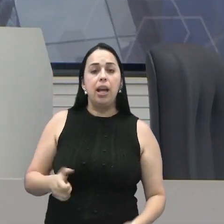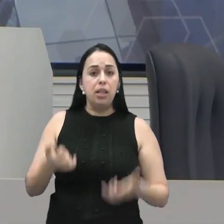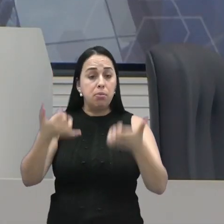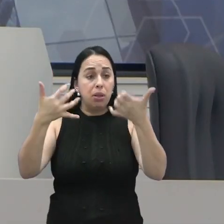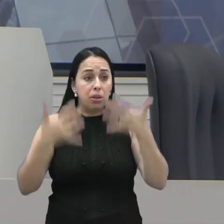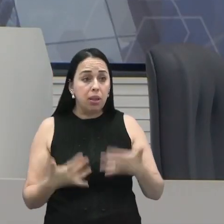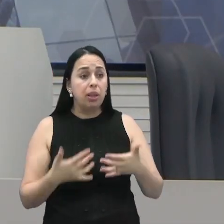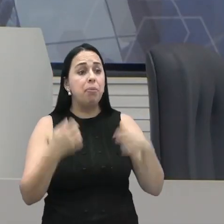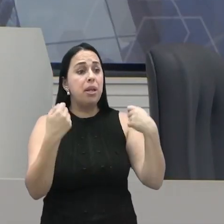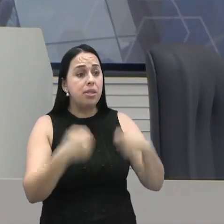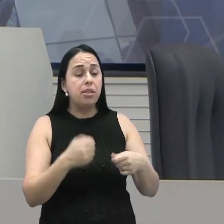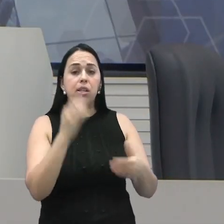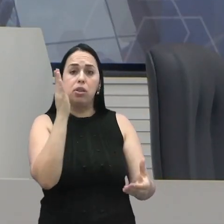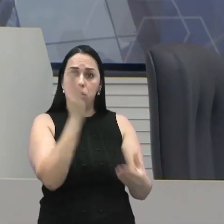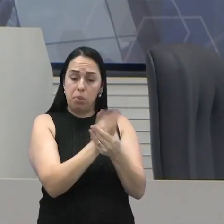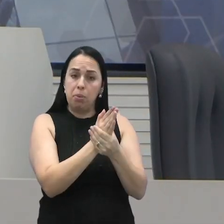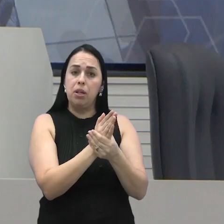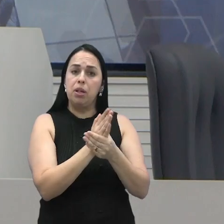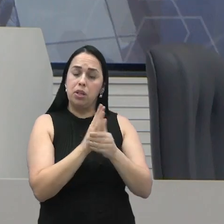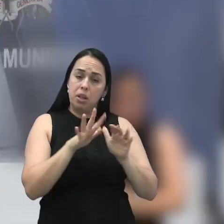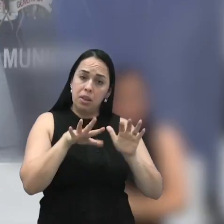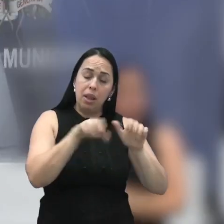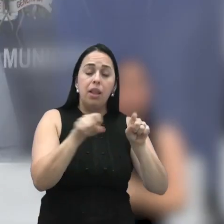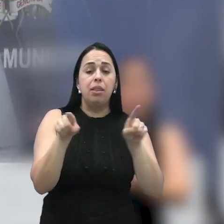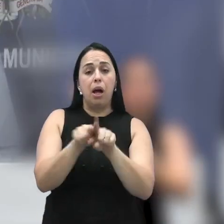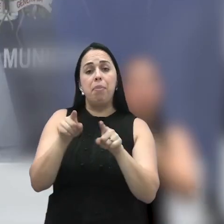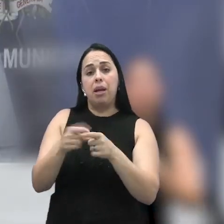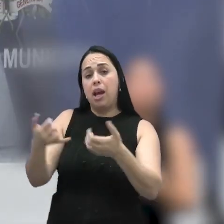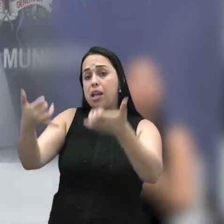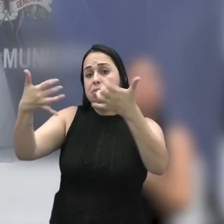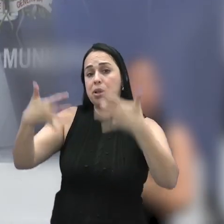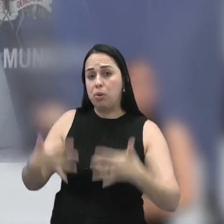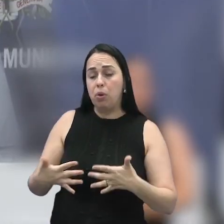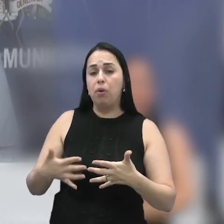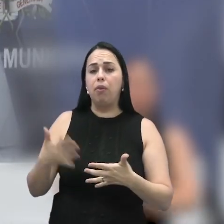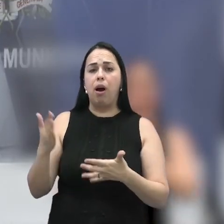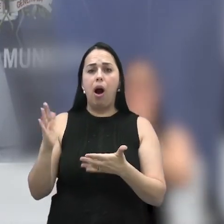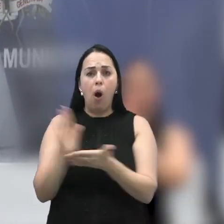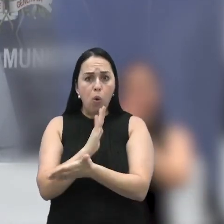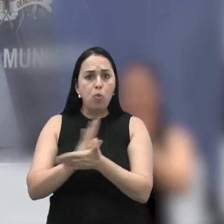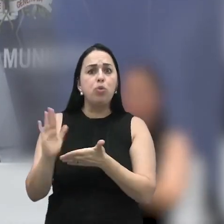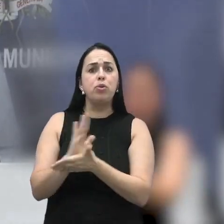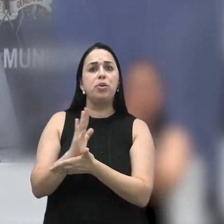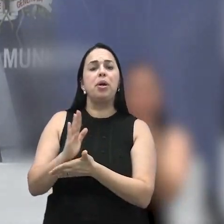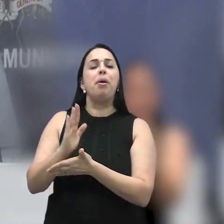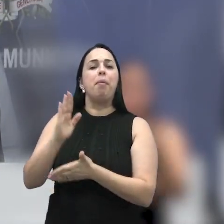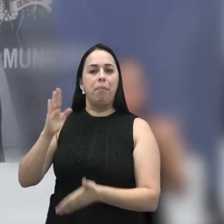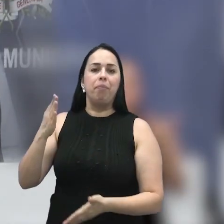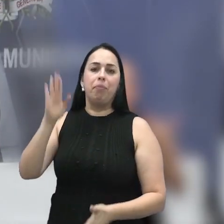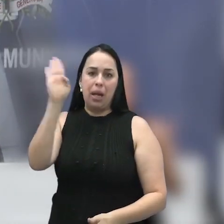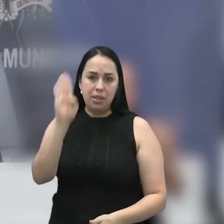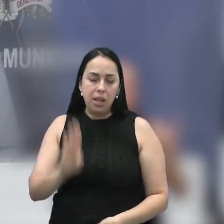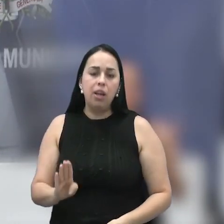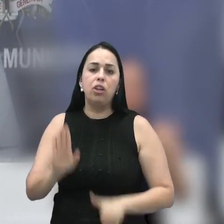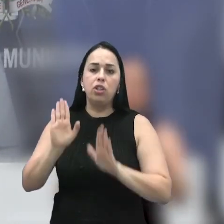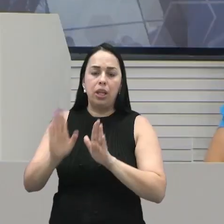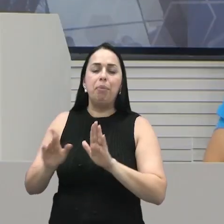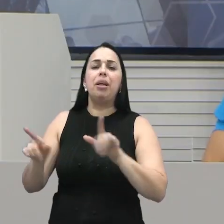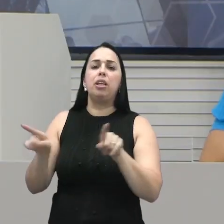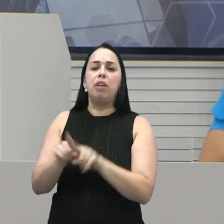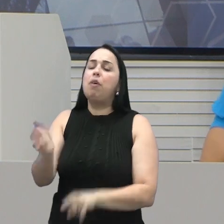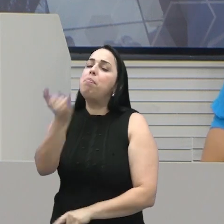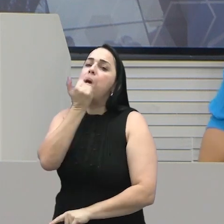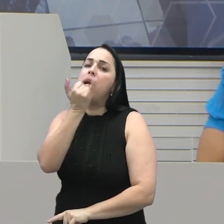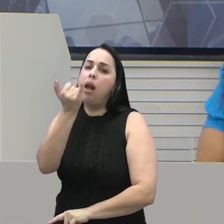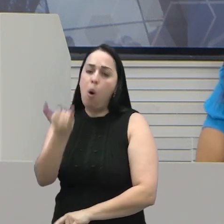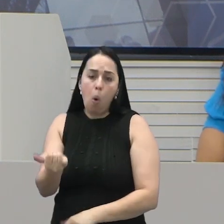os envolvidos deveriam responder por vandalismo. Tomás também citou vários brasileiros que já receberam anistia no país. No